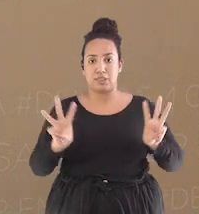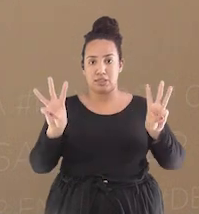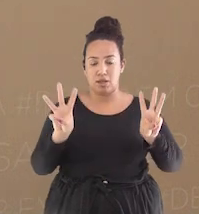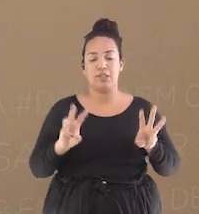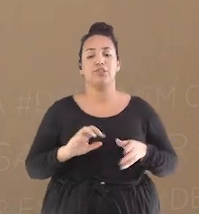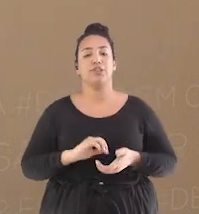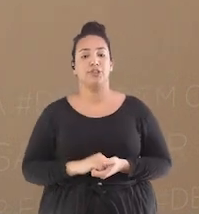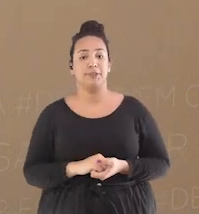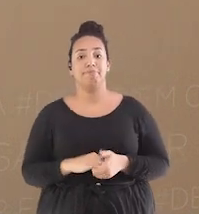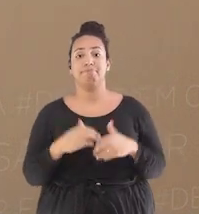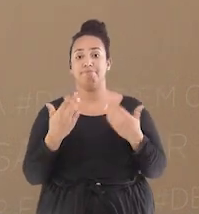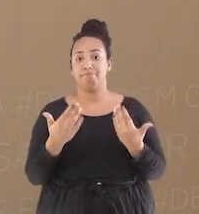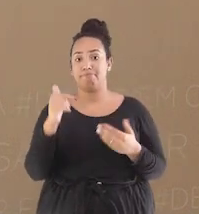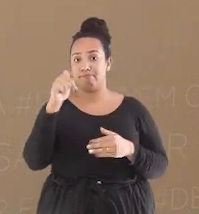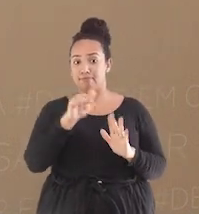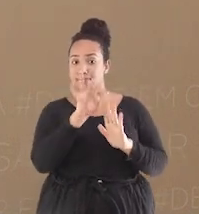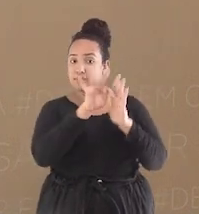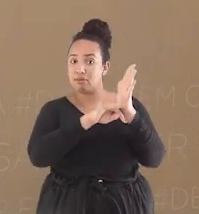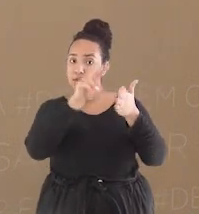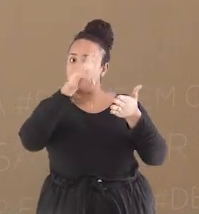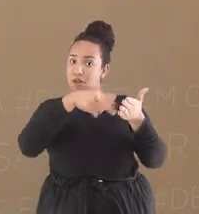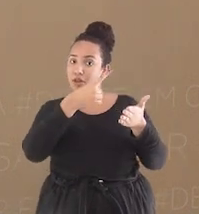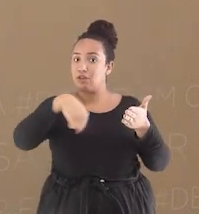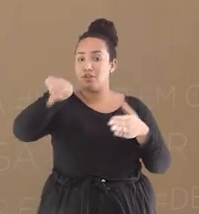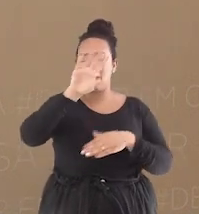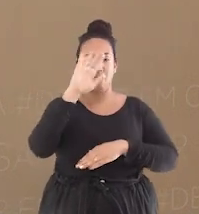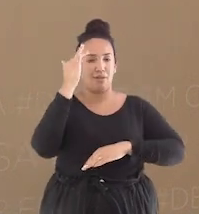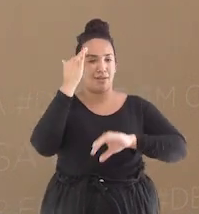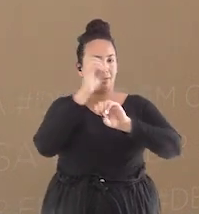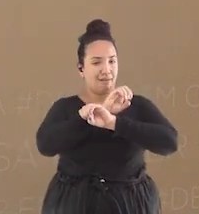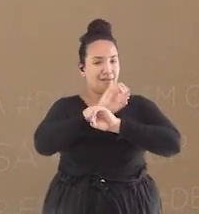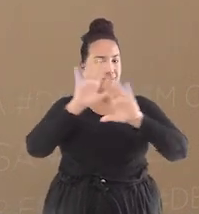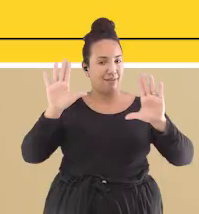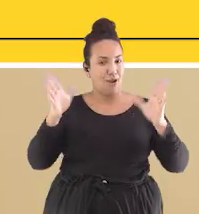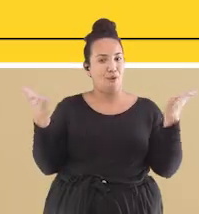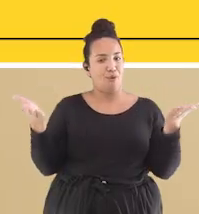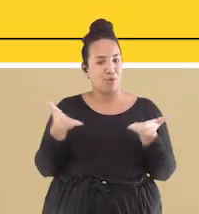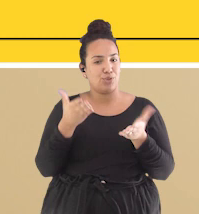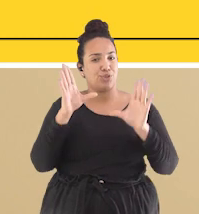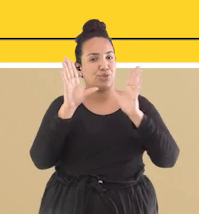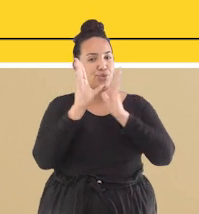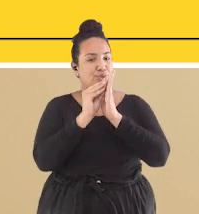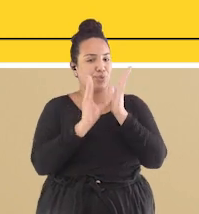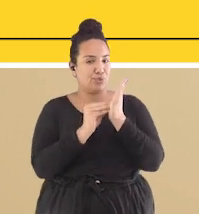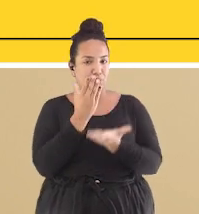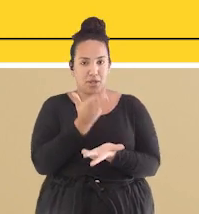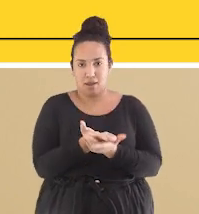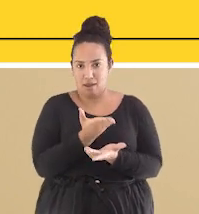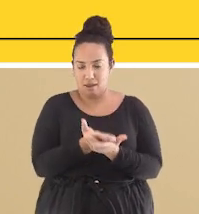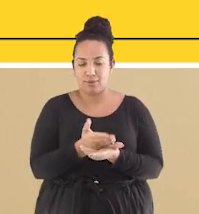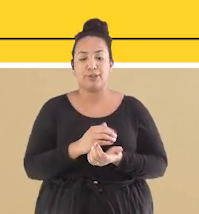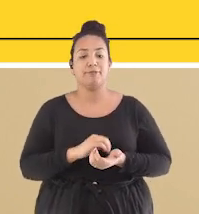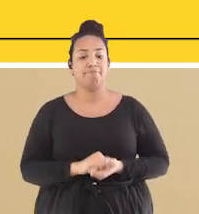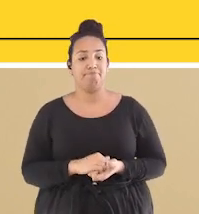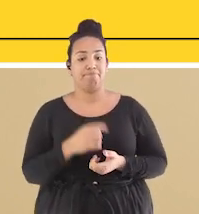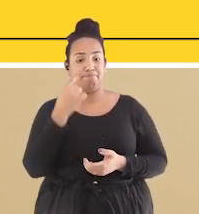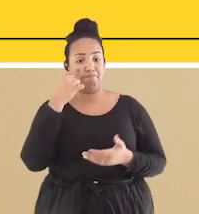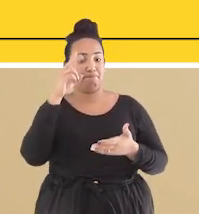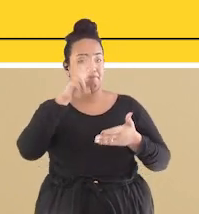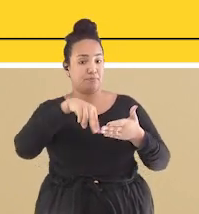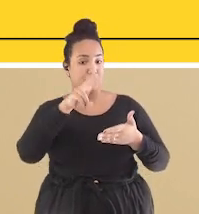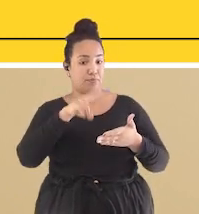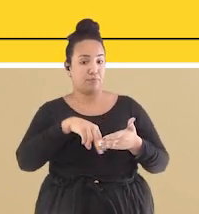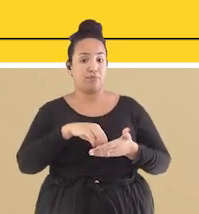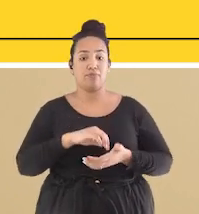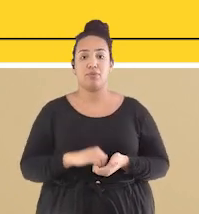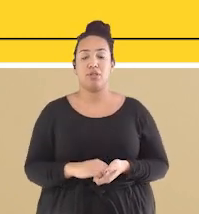A partir dele, a gente vai entender melhor o conteúdo da aula de hoje, ok? Vamos ler juntos. Novo longa do Deus do